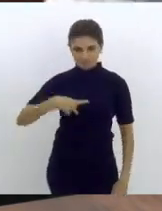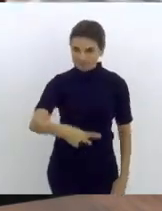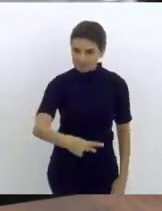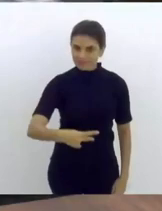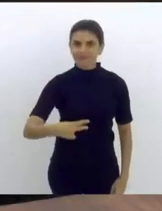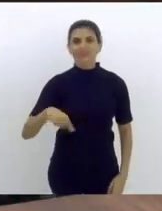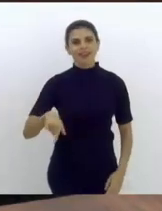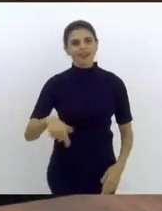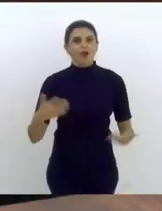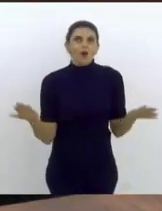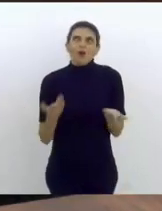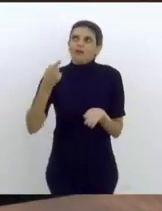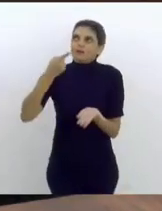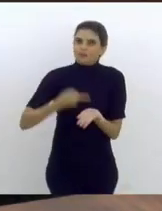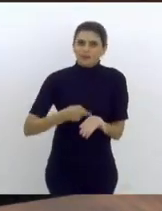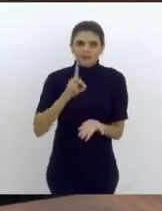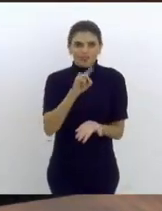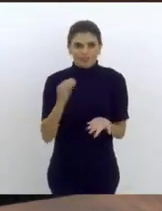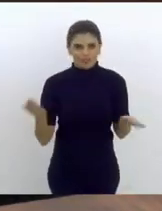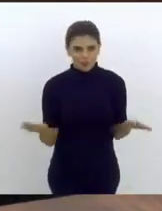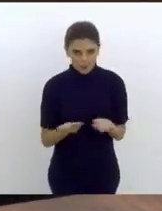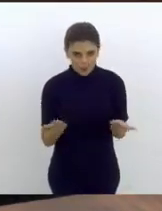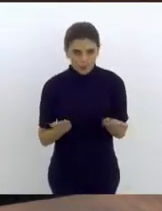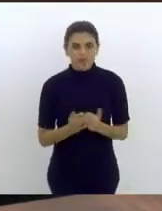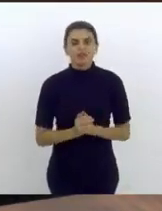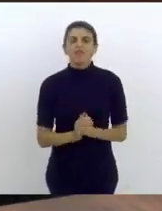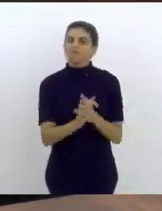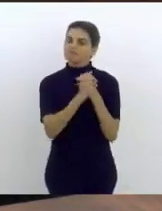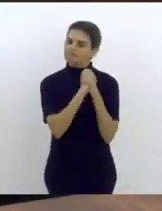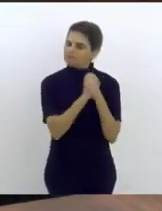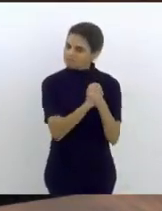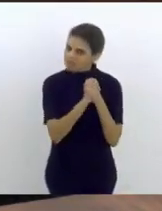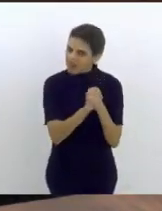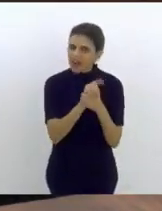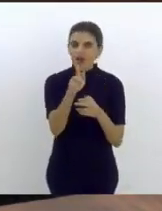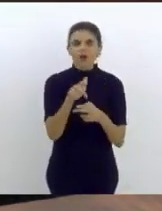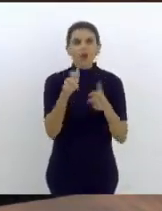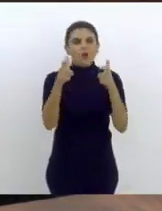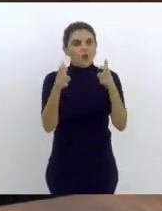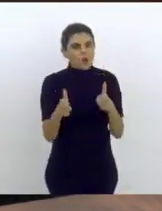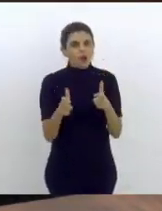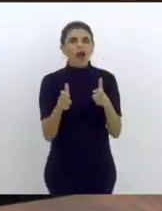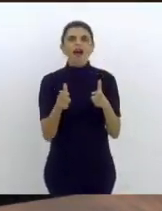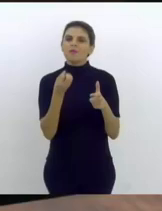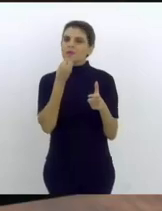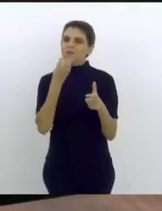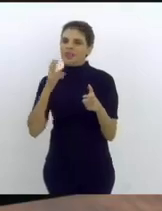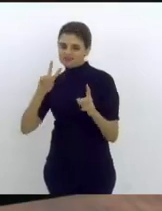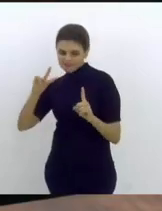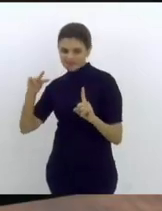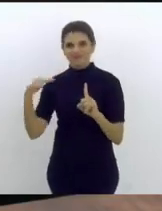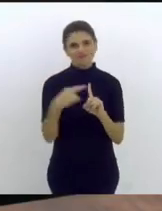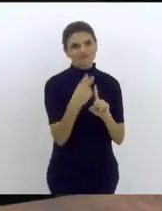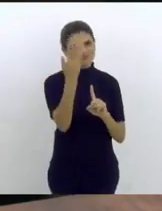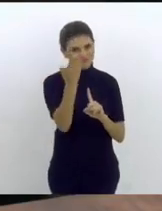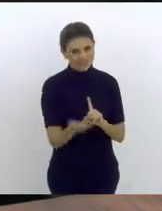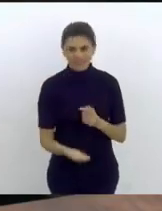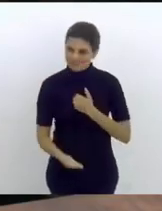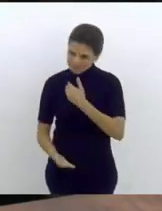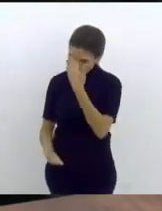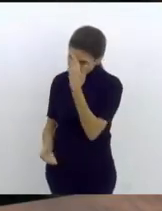a sessão do dia de hoje então parabéns esse lugar fica muito bem colocado pra senhora Obrigado